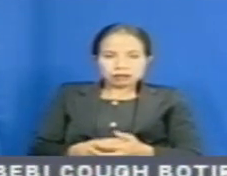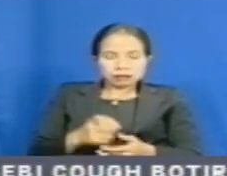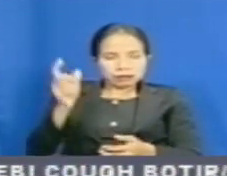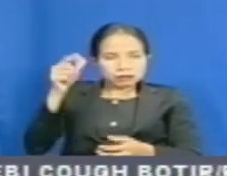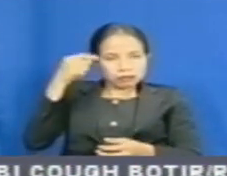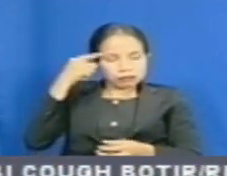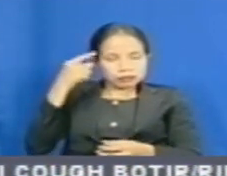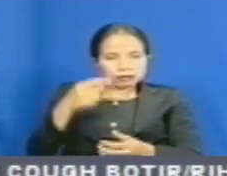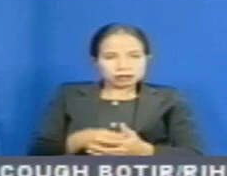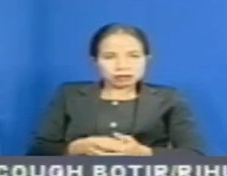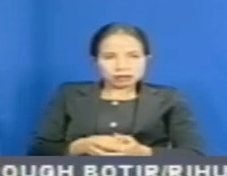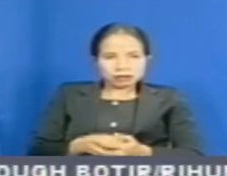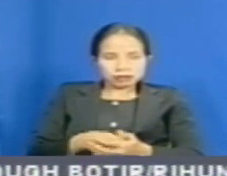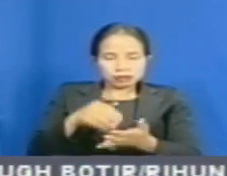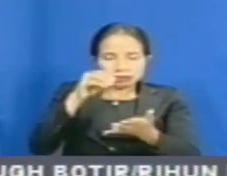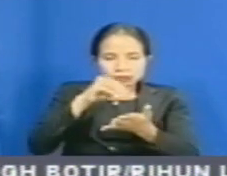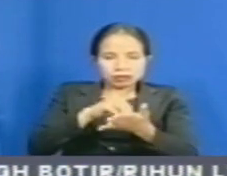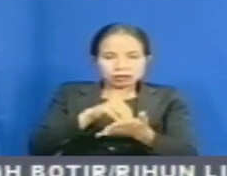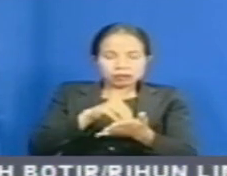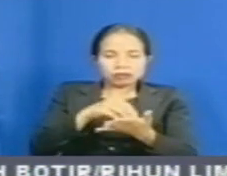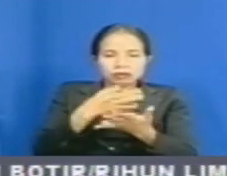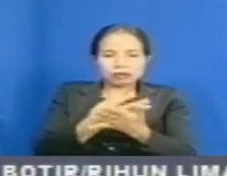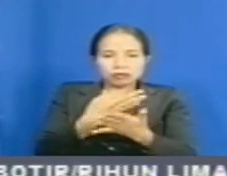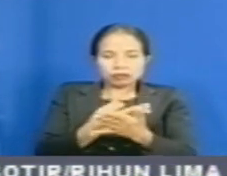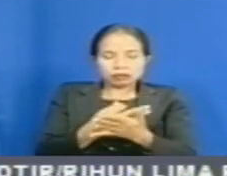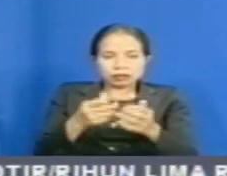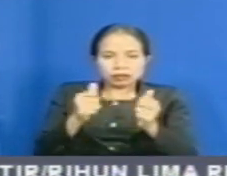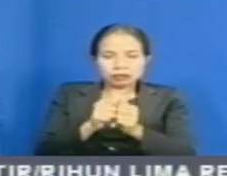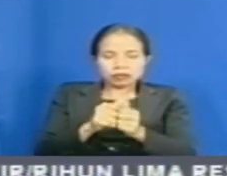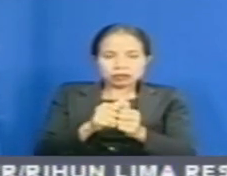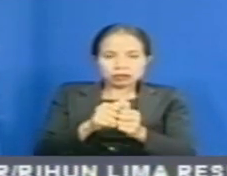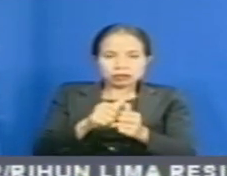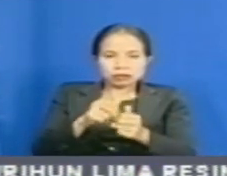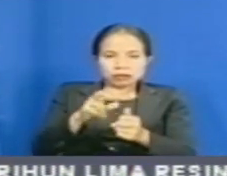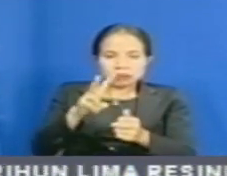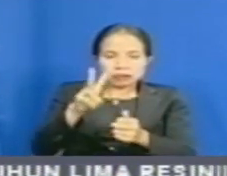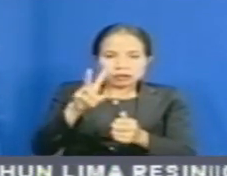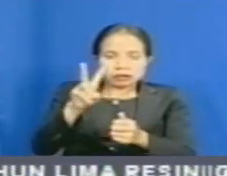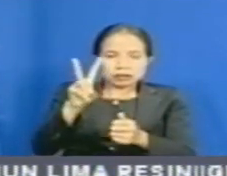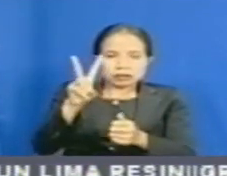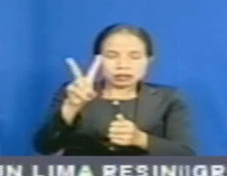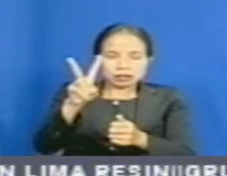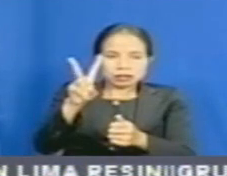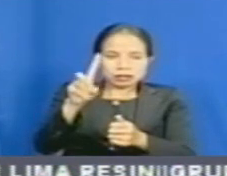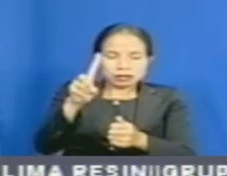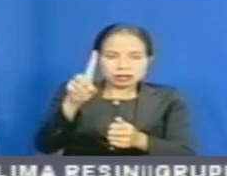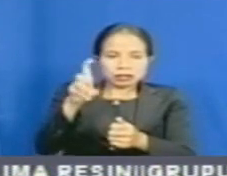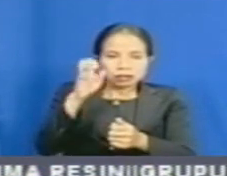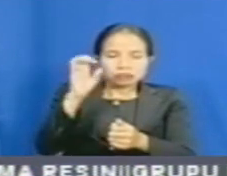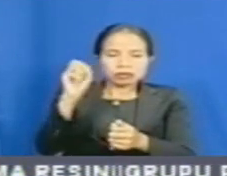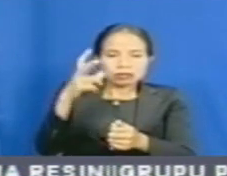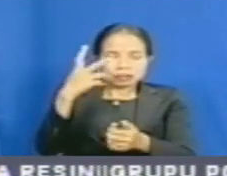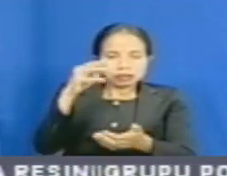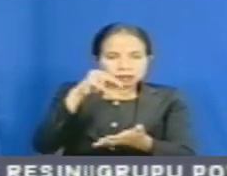governo propõe para que aloque orçamento por volta de 113 milhões de dólares americanos para orçamento do Ministério da Administração Estatal e